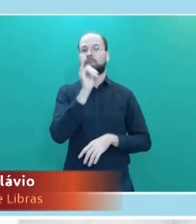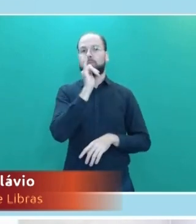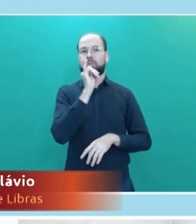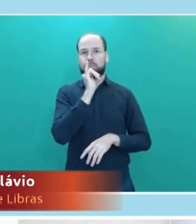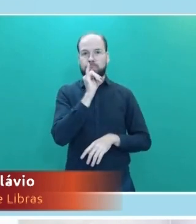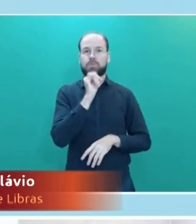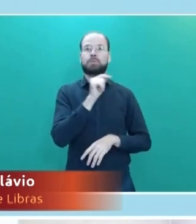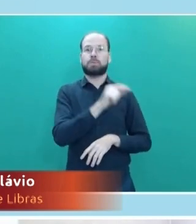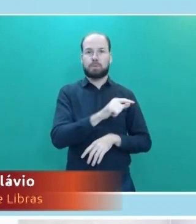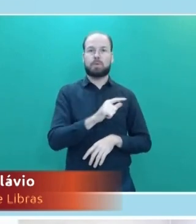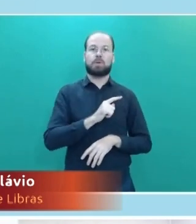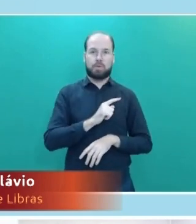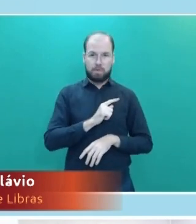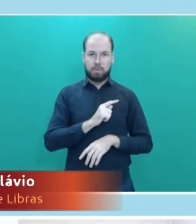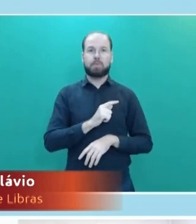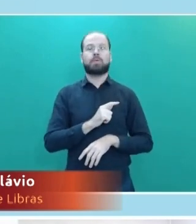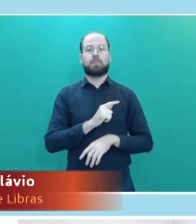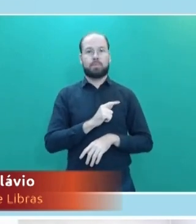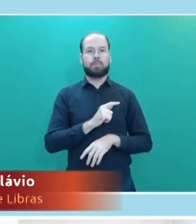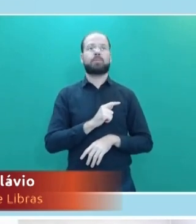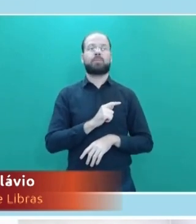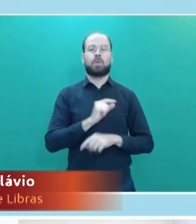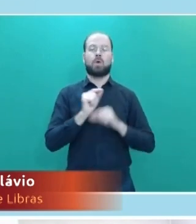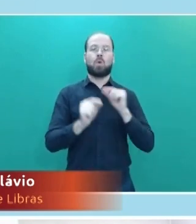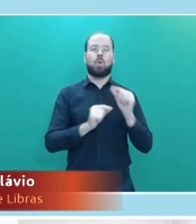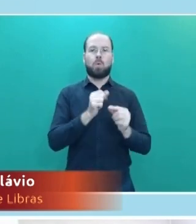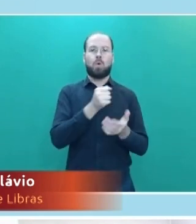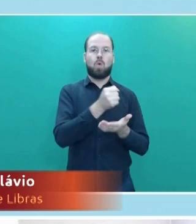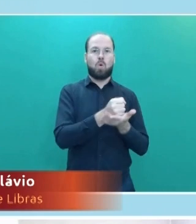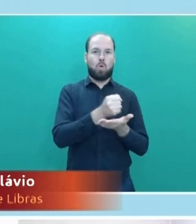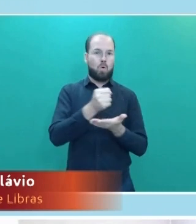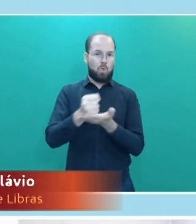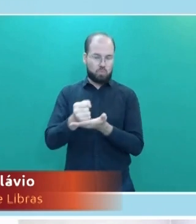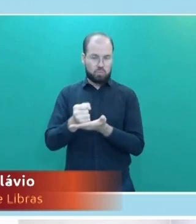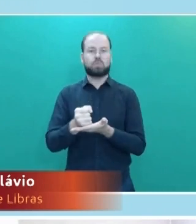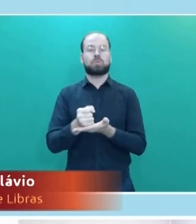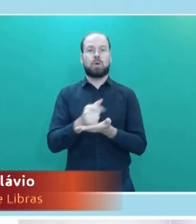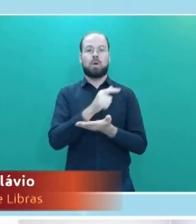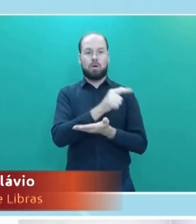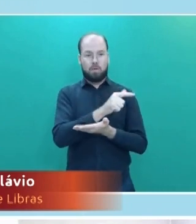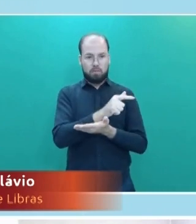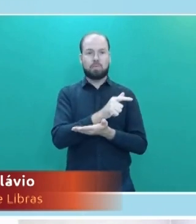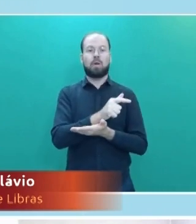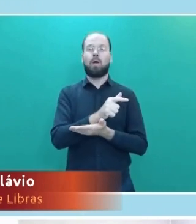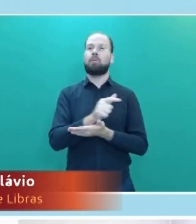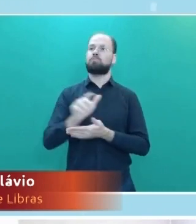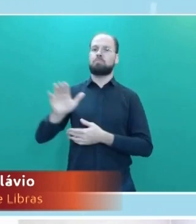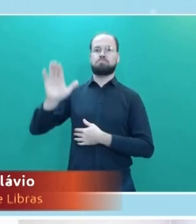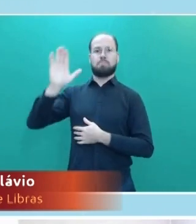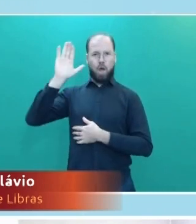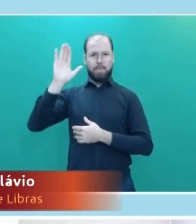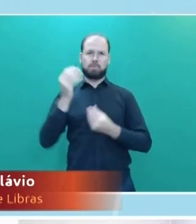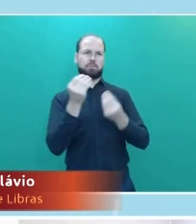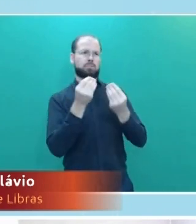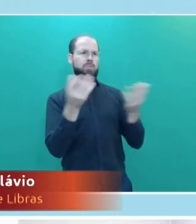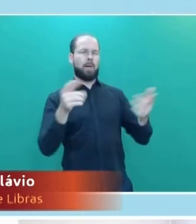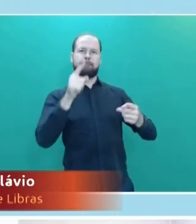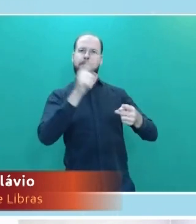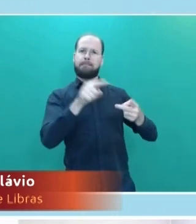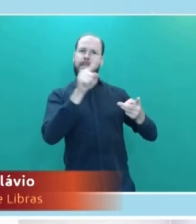intermediário de contratação, ele promete mil maravilhas, ele bota na